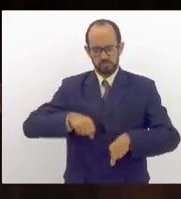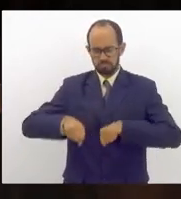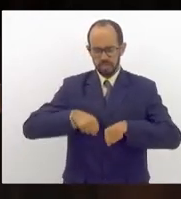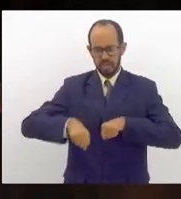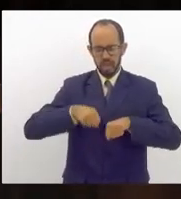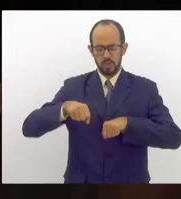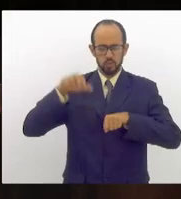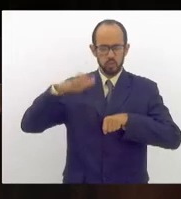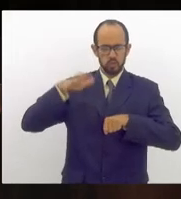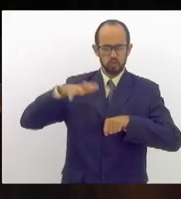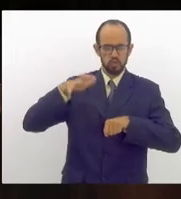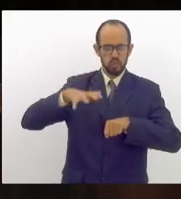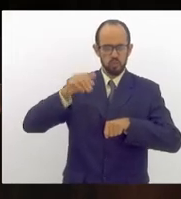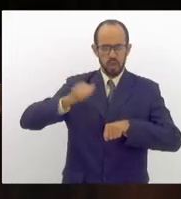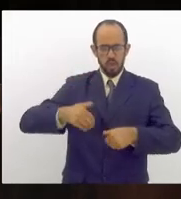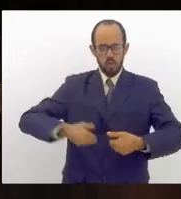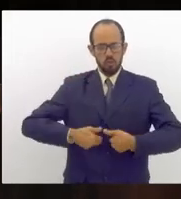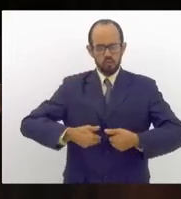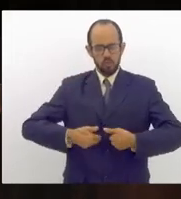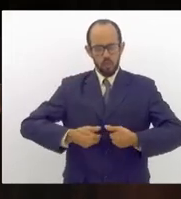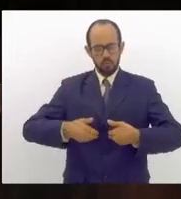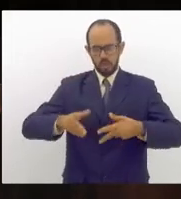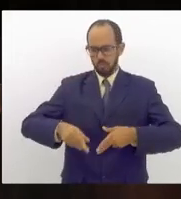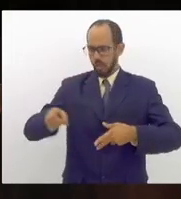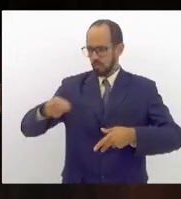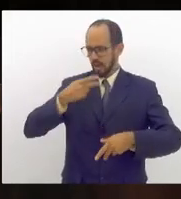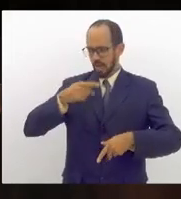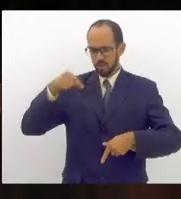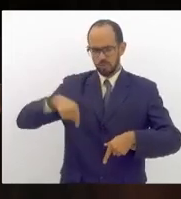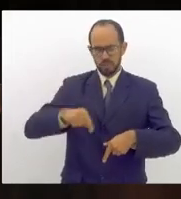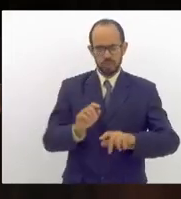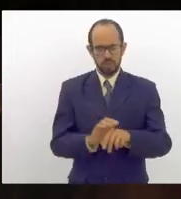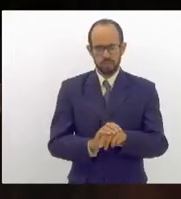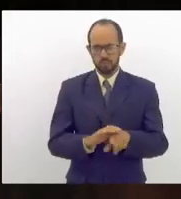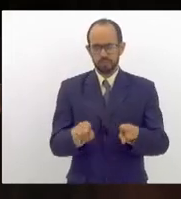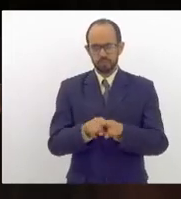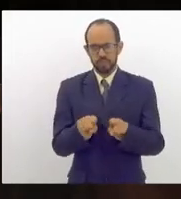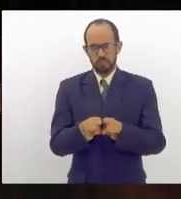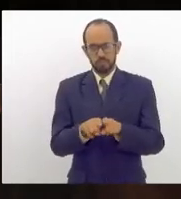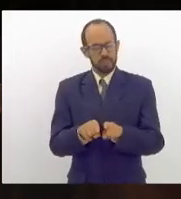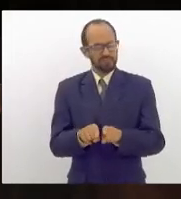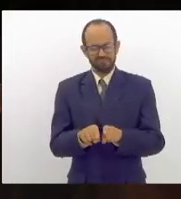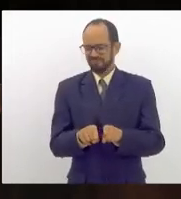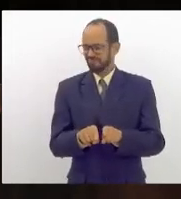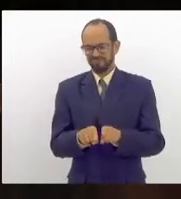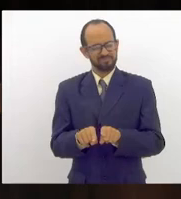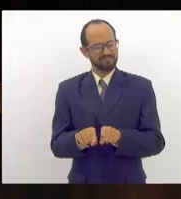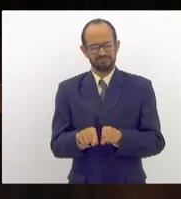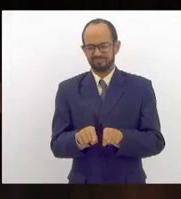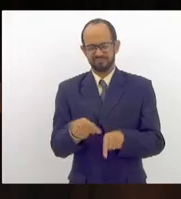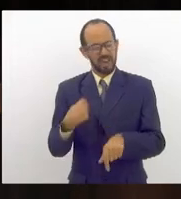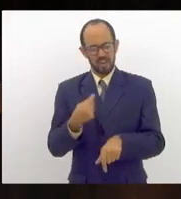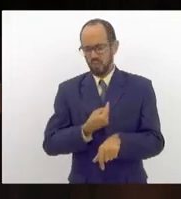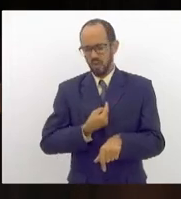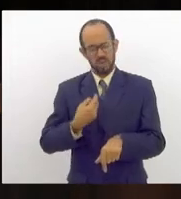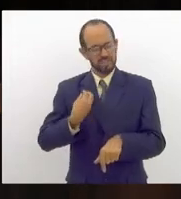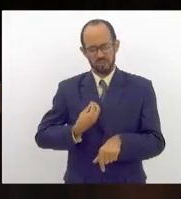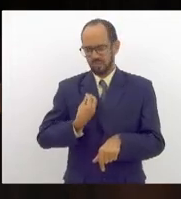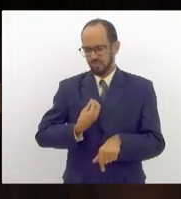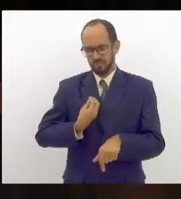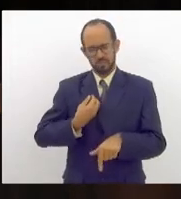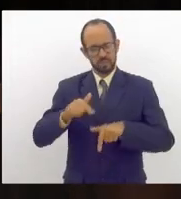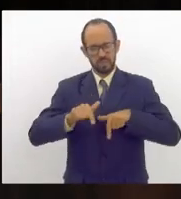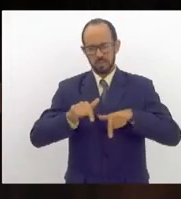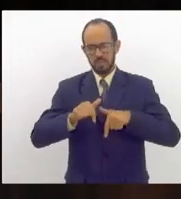entregando comida com fome como foi bendito aqui definitivamente para nós que vivemos trabalhamos